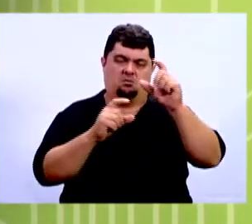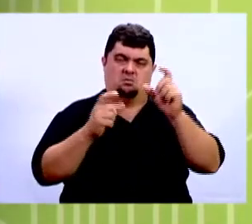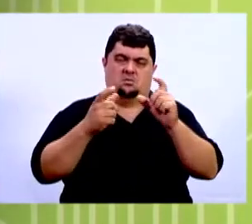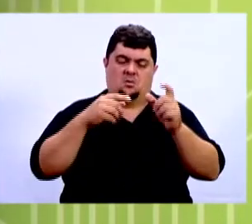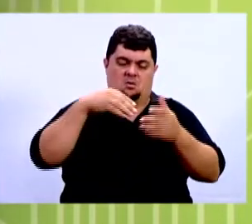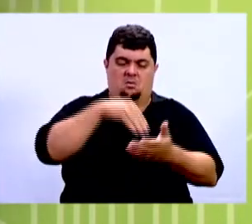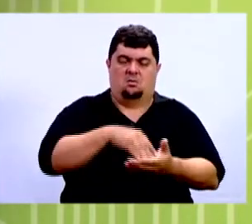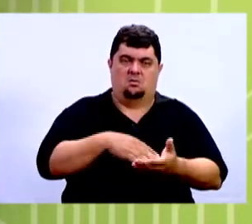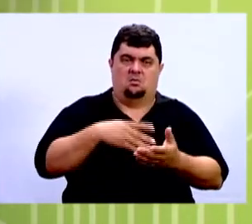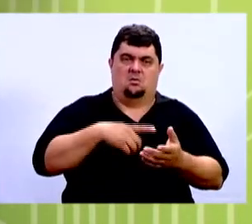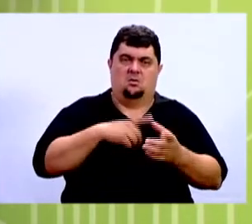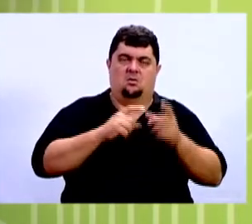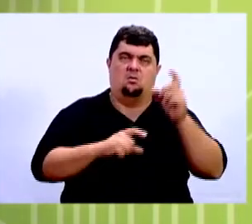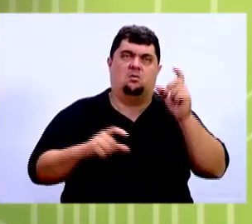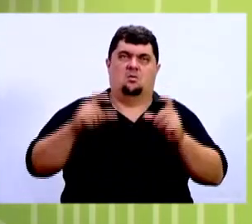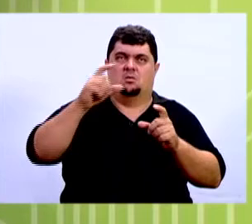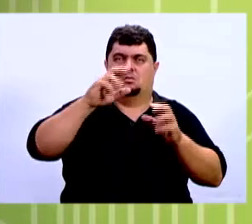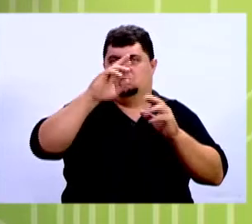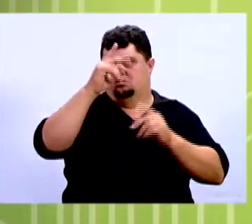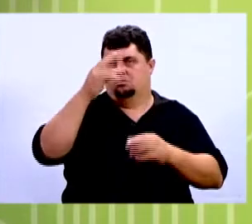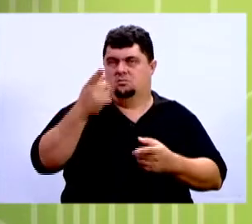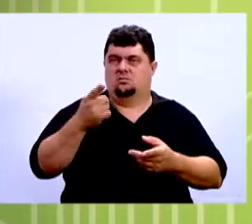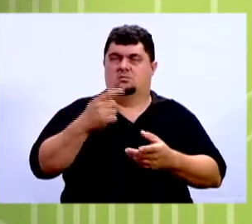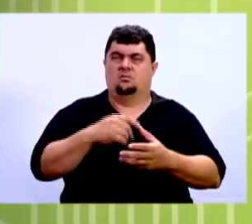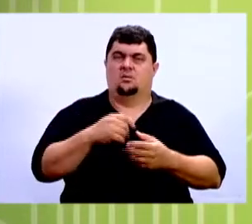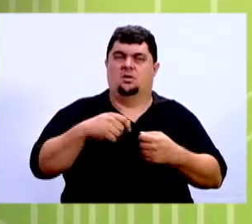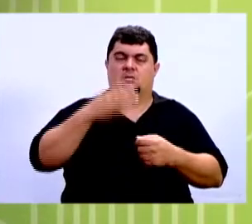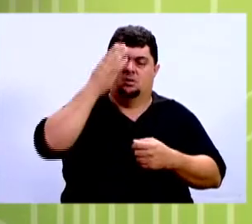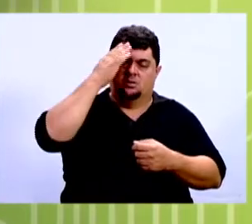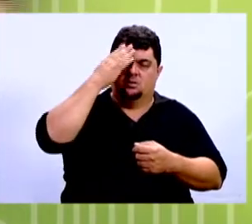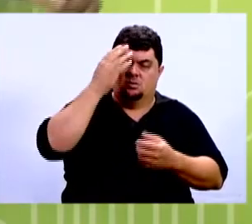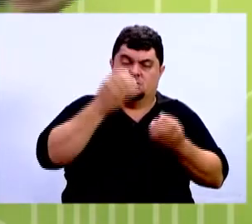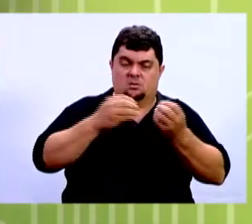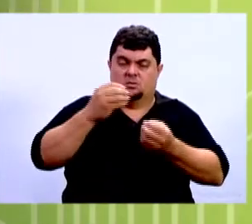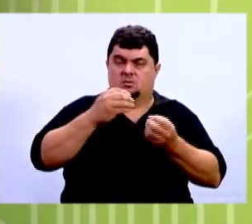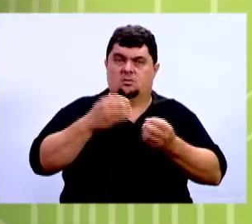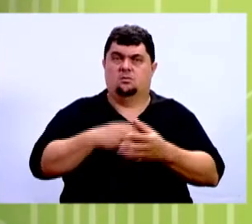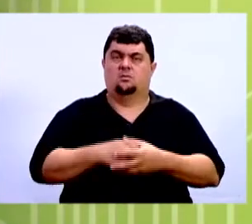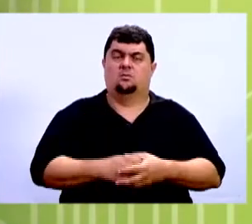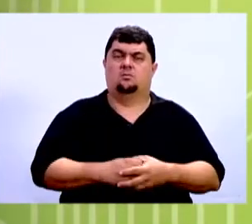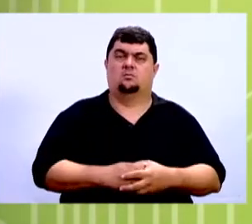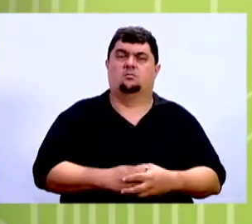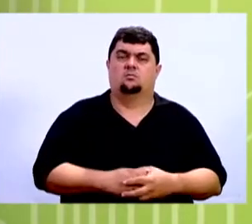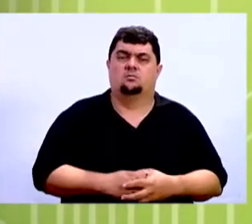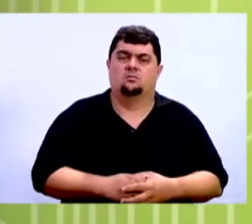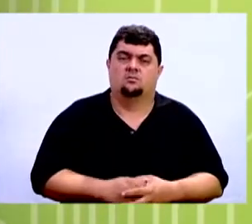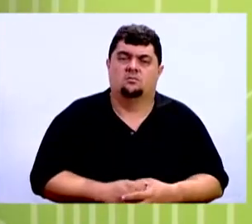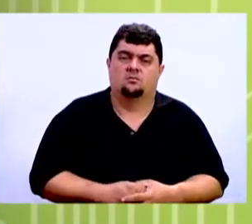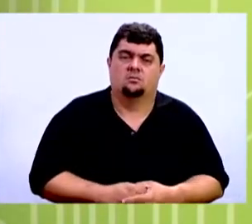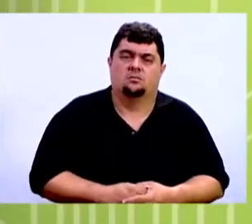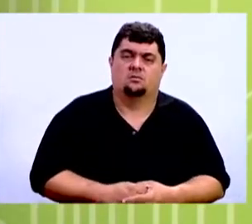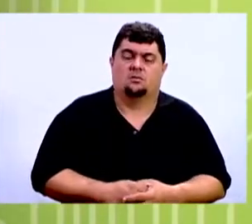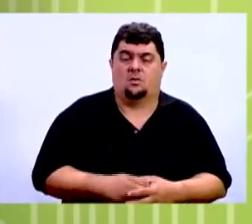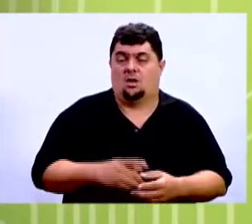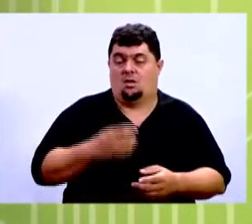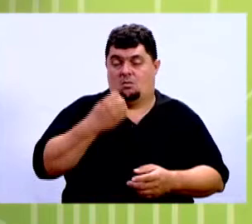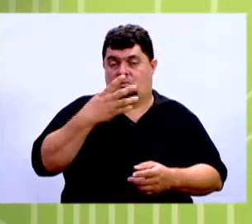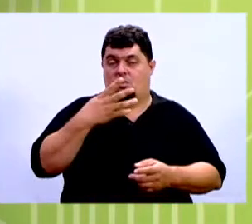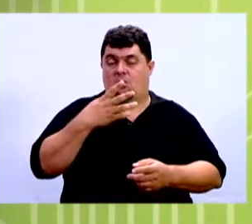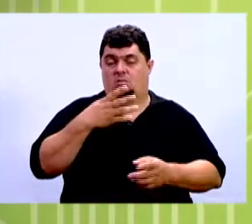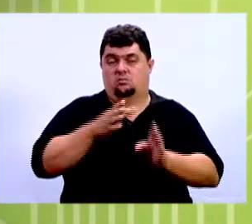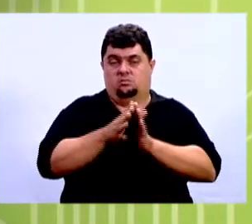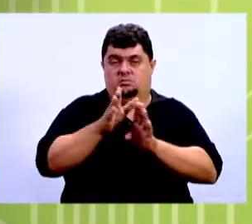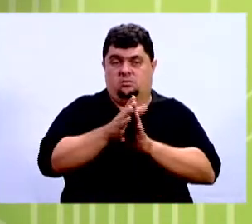uma pergunta que capta aquilo, mas de outro modo. Então você tem que saber fazer esse questionário e a gente sempre recomenda